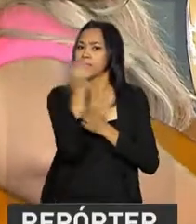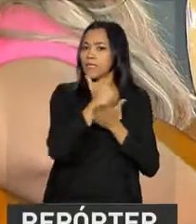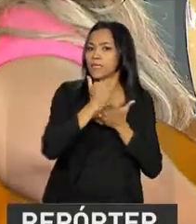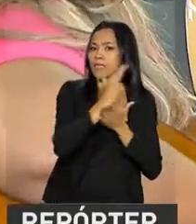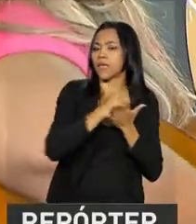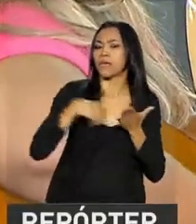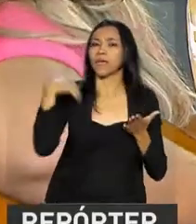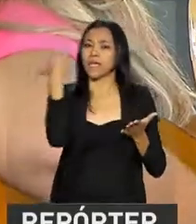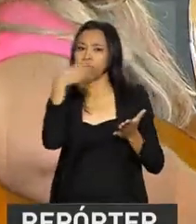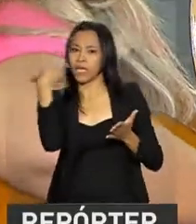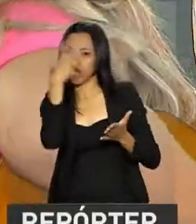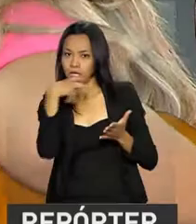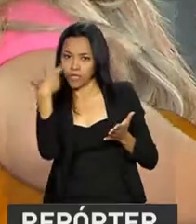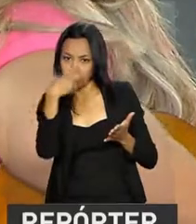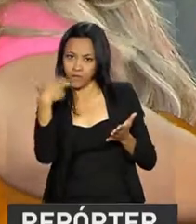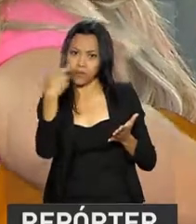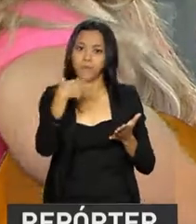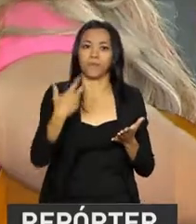cantam.